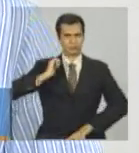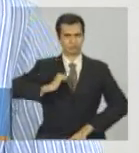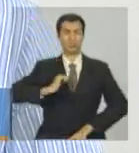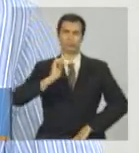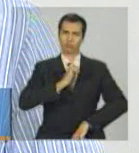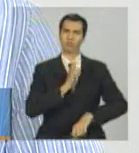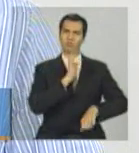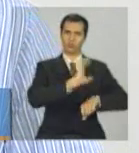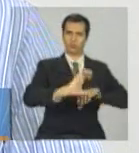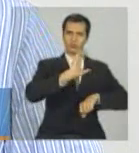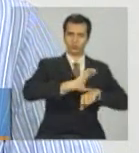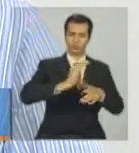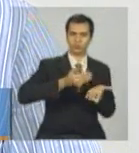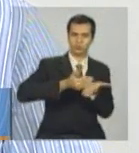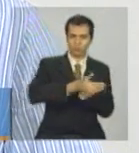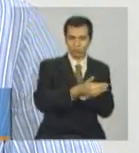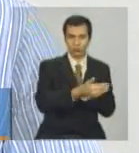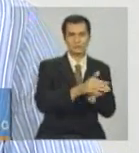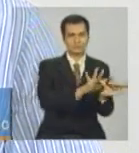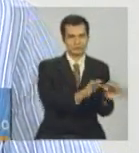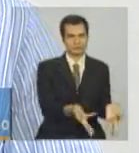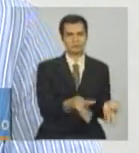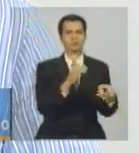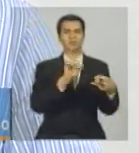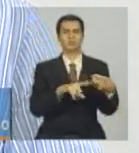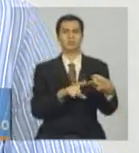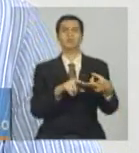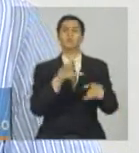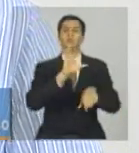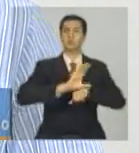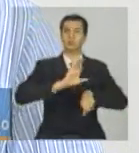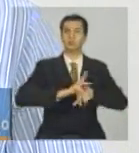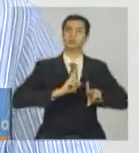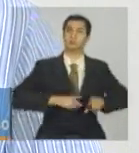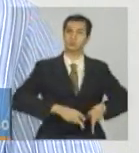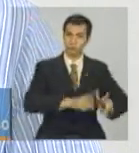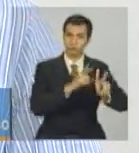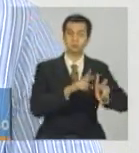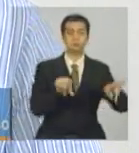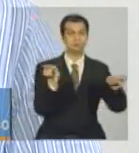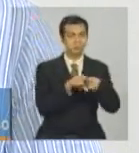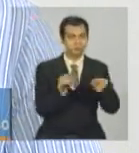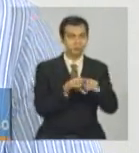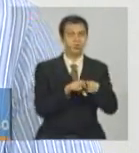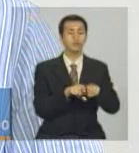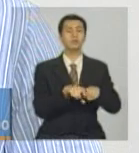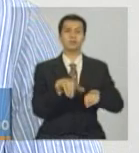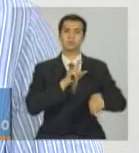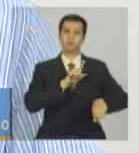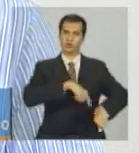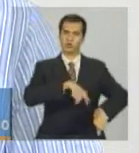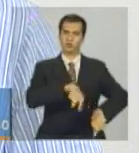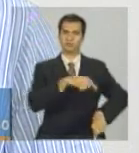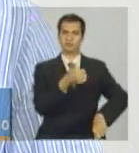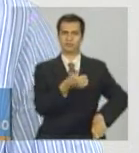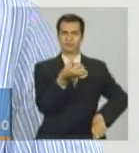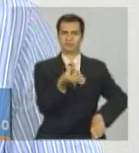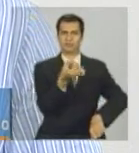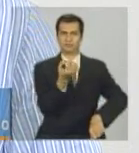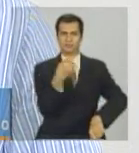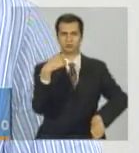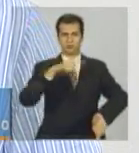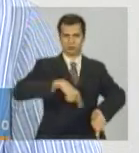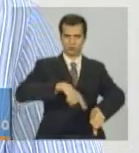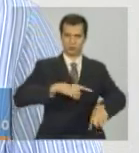de formação inicial e continuada, com no mínimo 160 horas, e neste caso, de Bolsa Formação Trabalhador em parceria